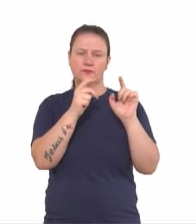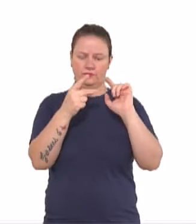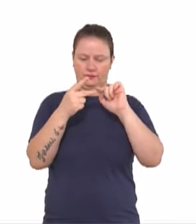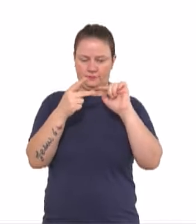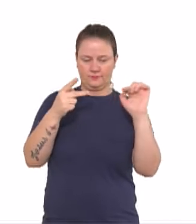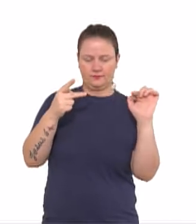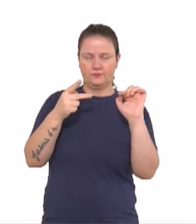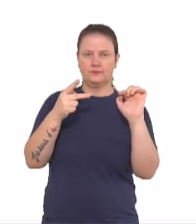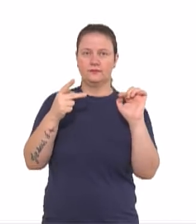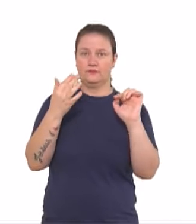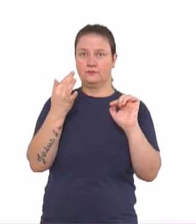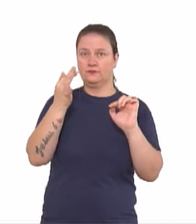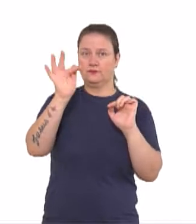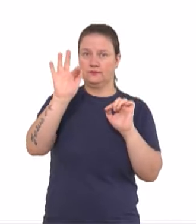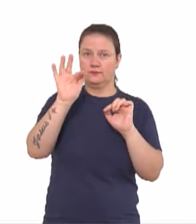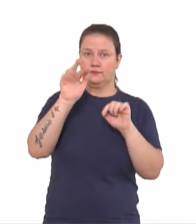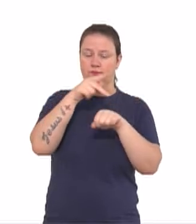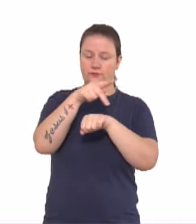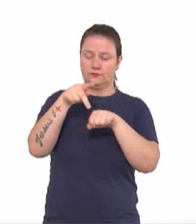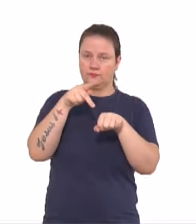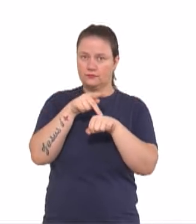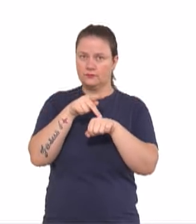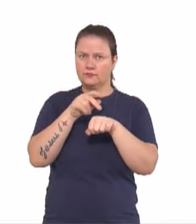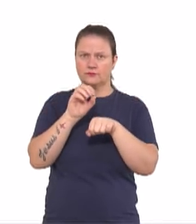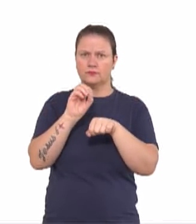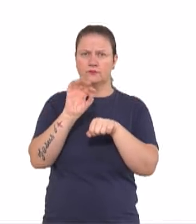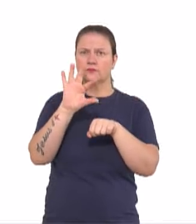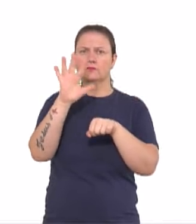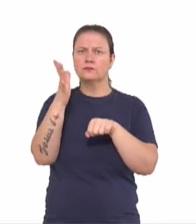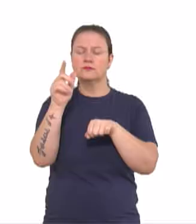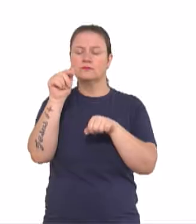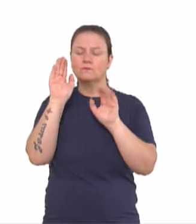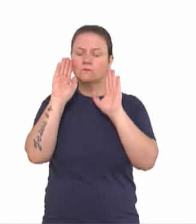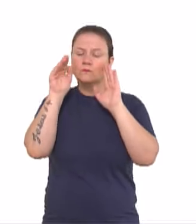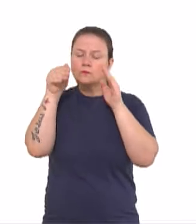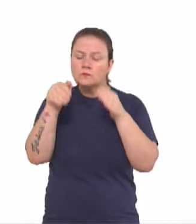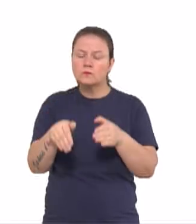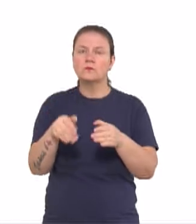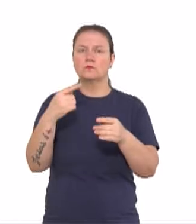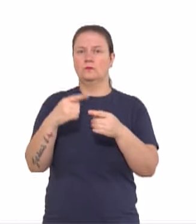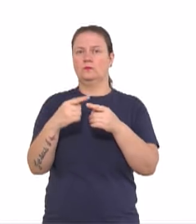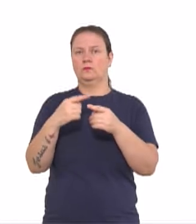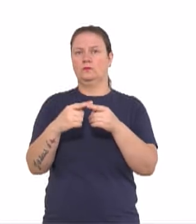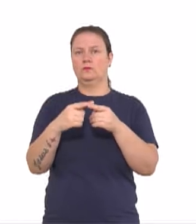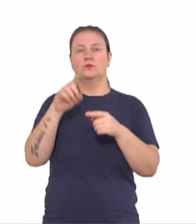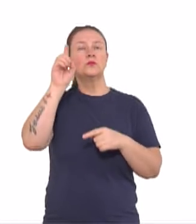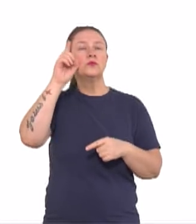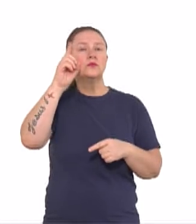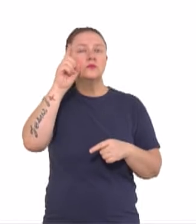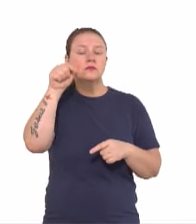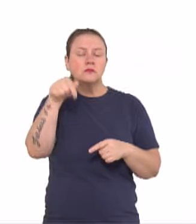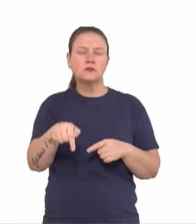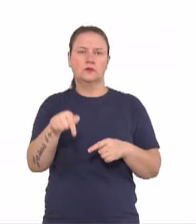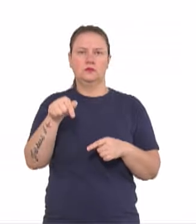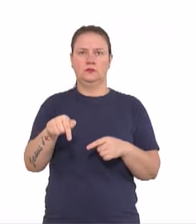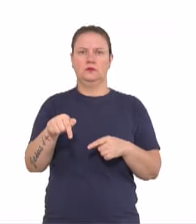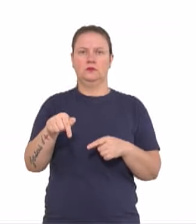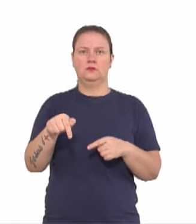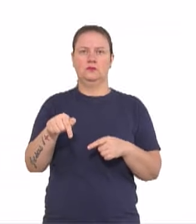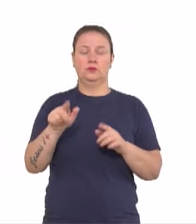França, né, os fatos ocorreram na França porque é um fato do cotidiano de lá que o jornal